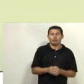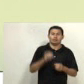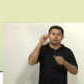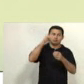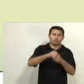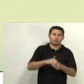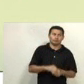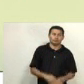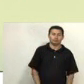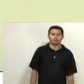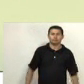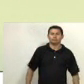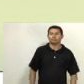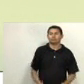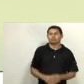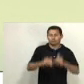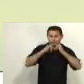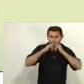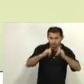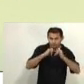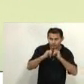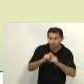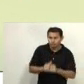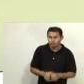cima desses dados,